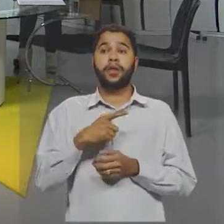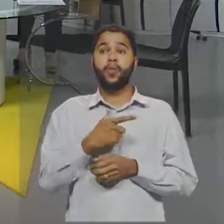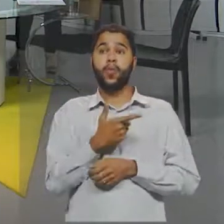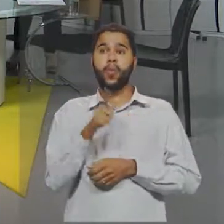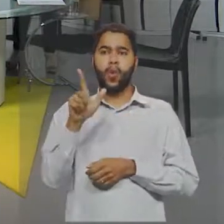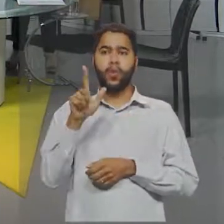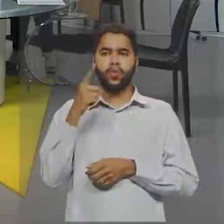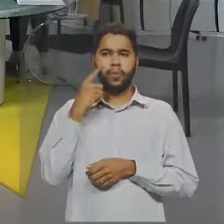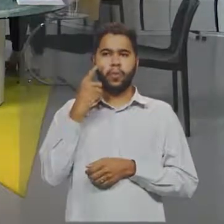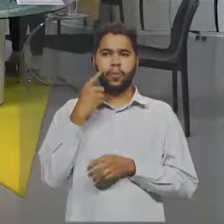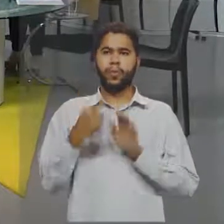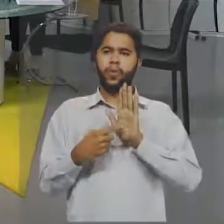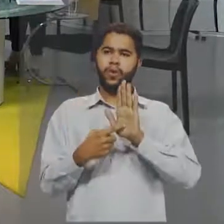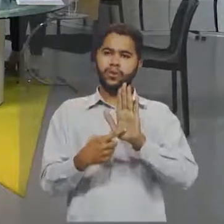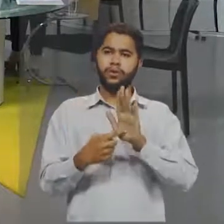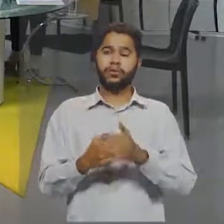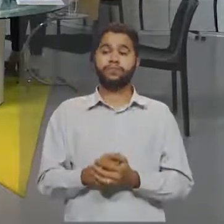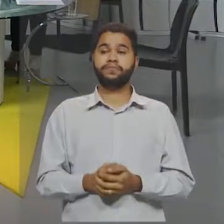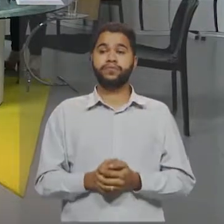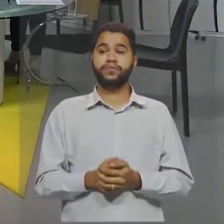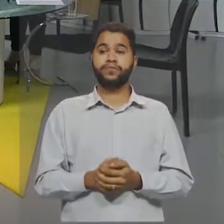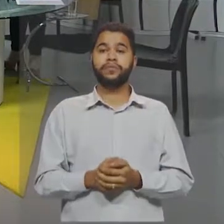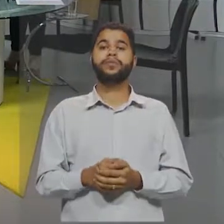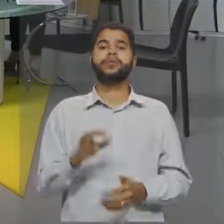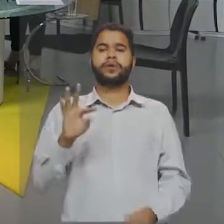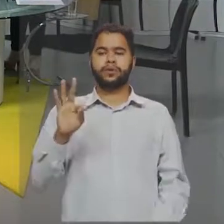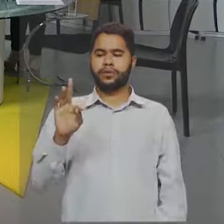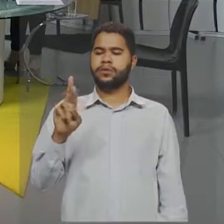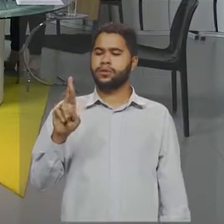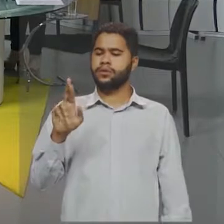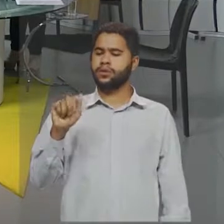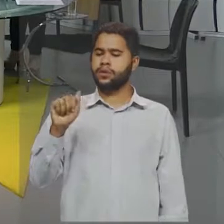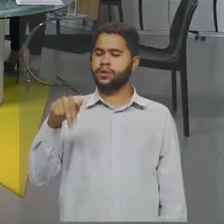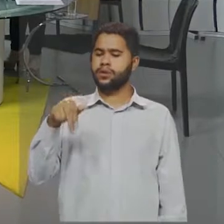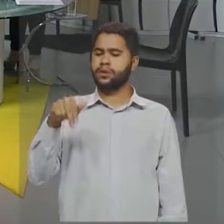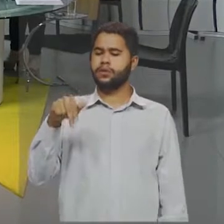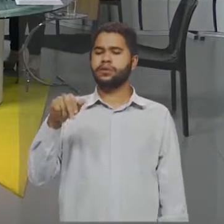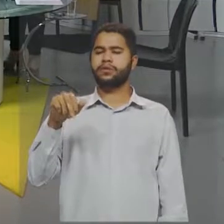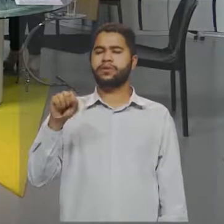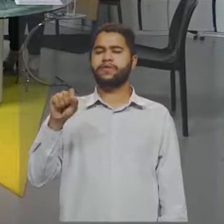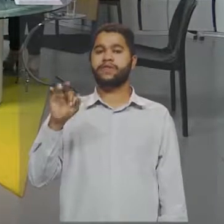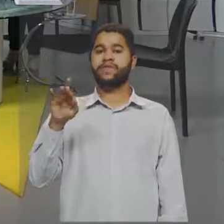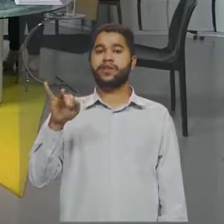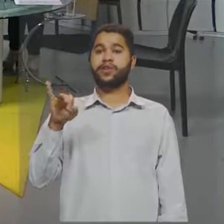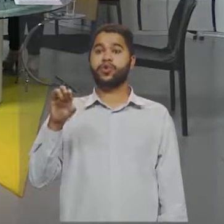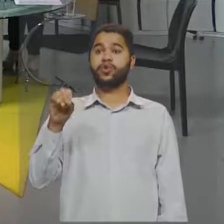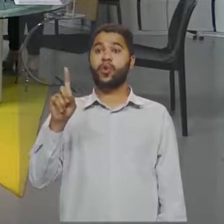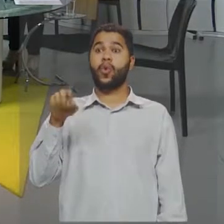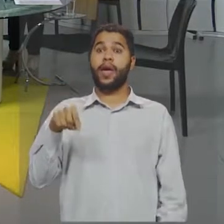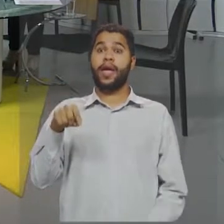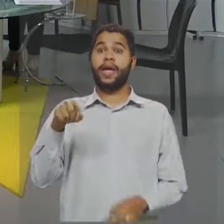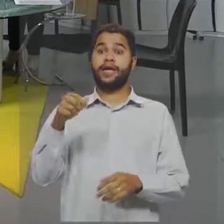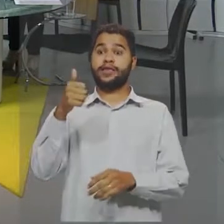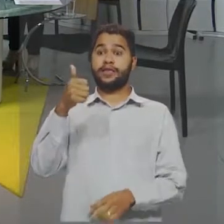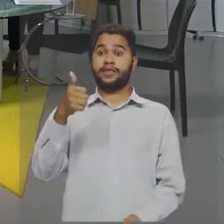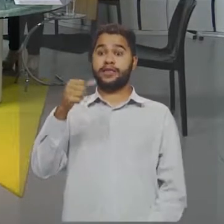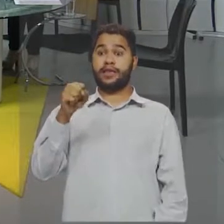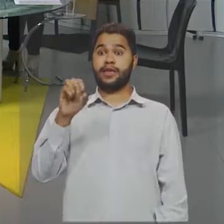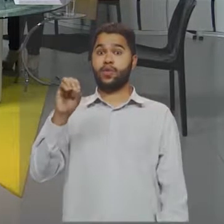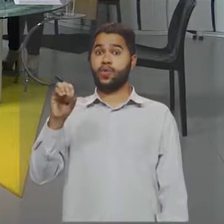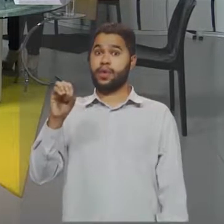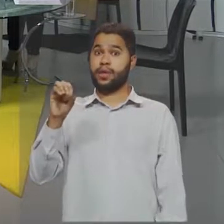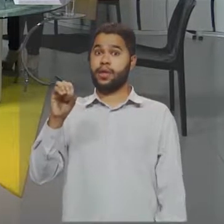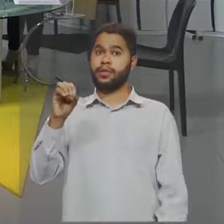exemplo. O outro transferidor, também ele é o transferidor de 180 graus, o anterior era de 360